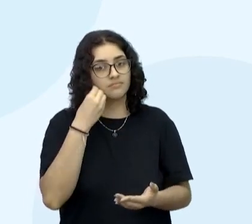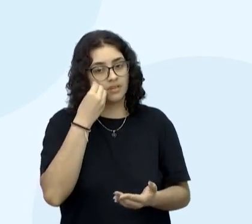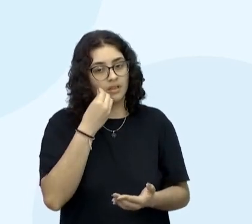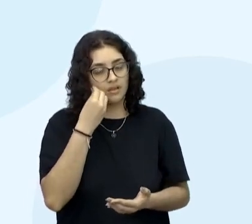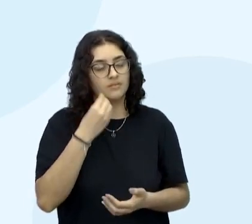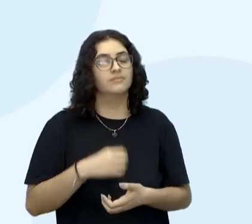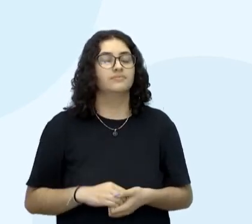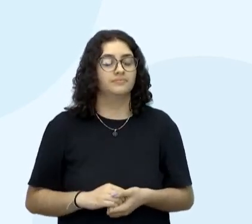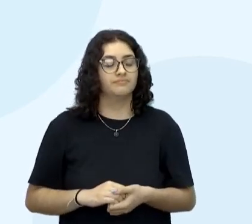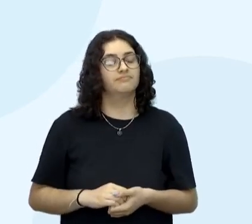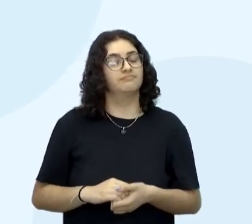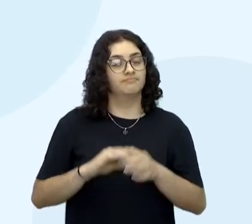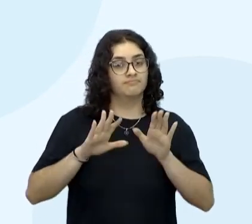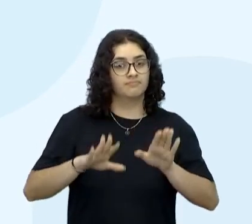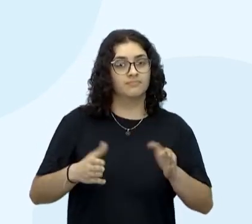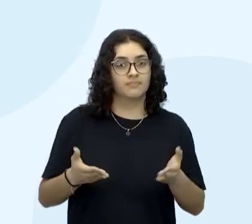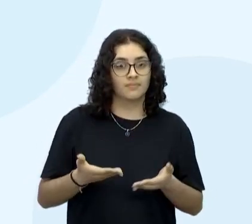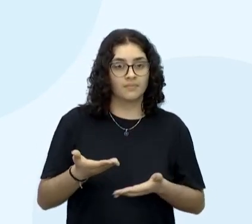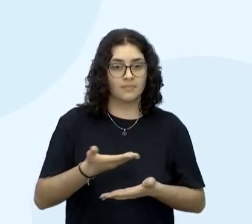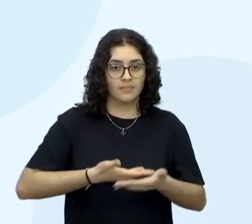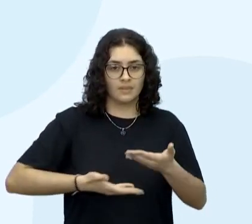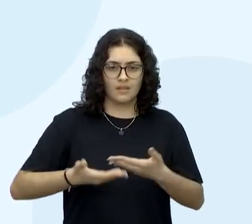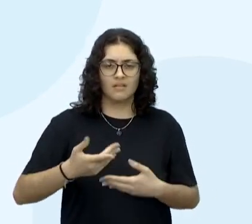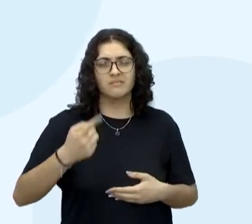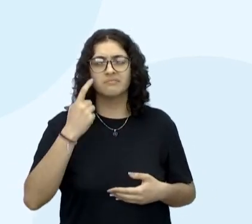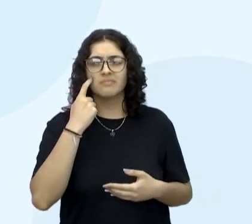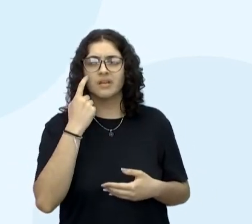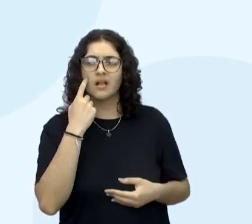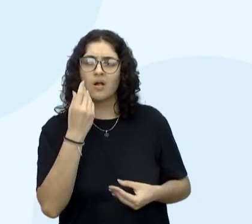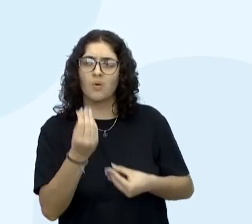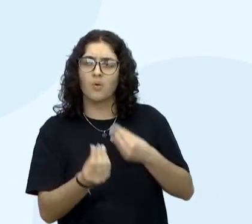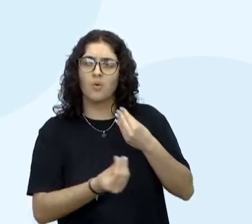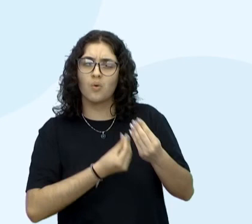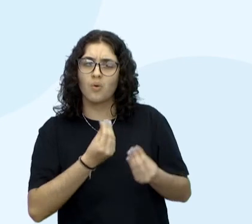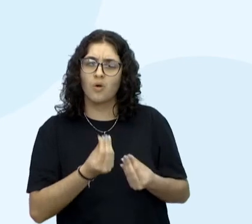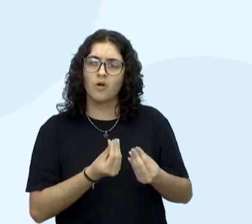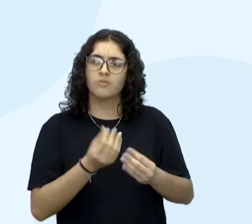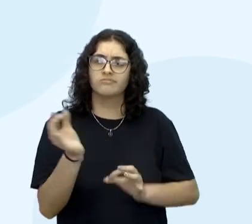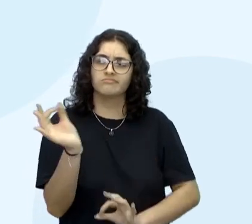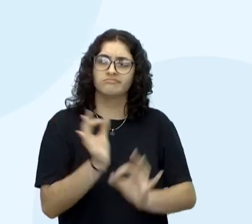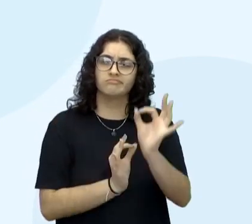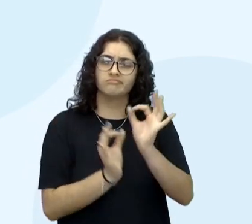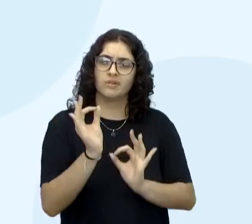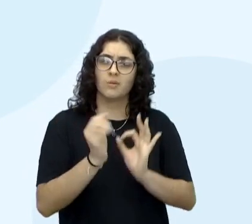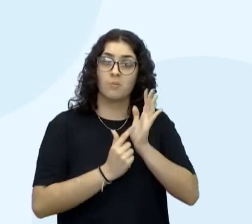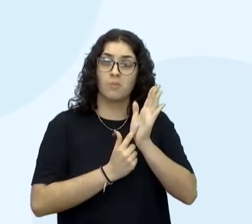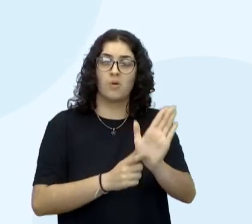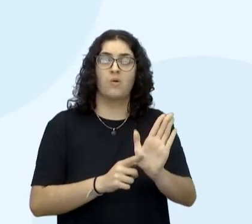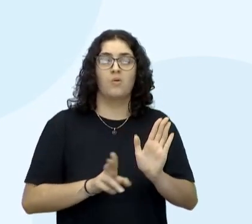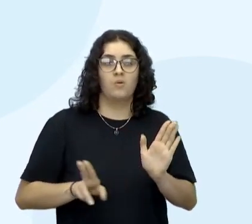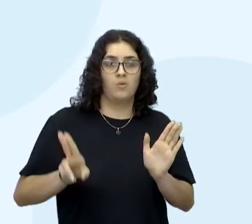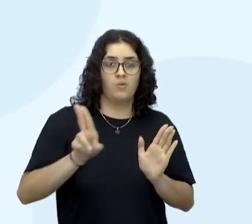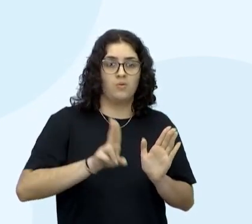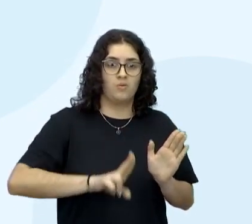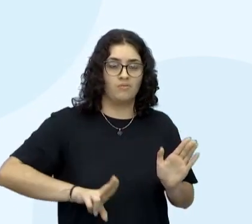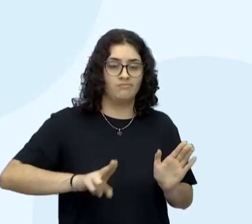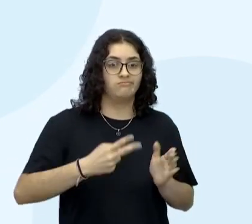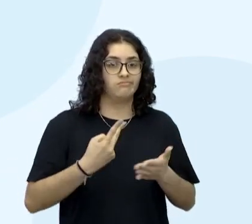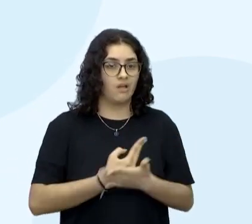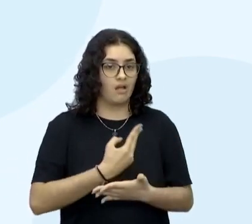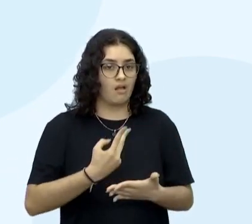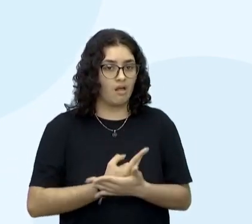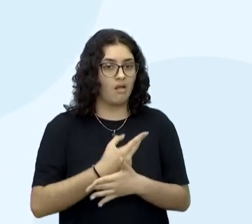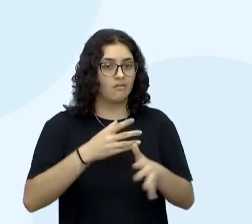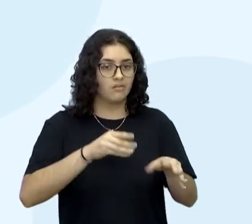E, claro, para a interação de vocês, que tal pensar em um esquema que demonstre a relação do uso inadequado do